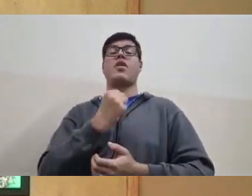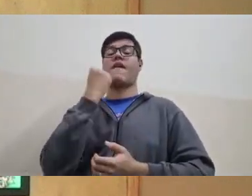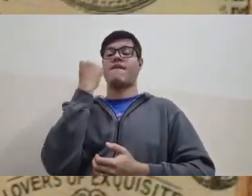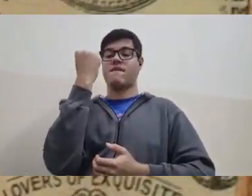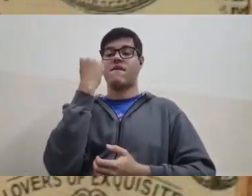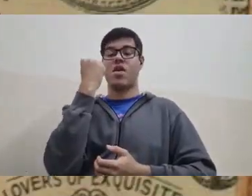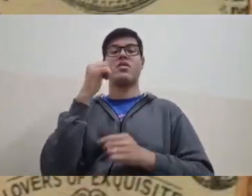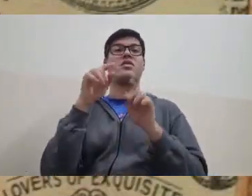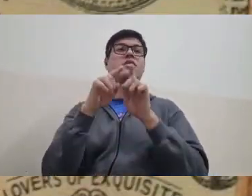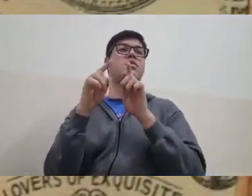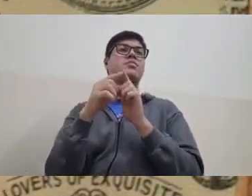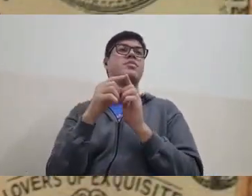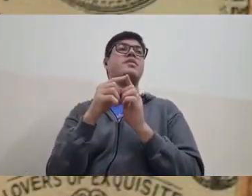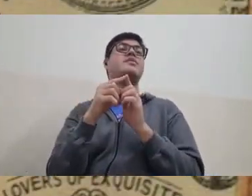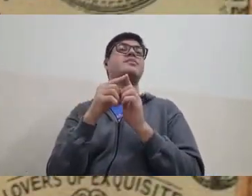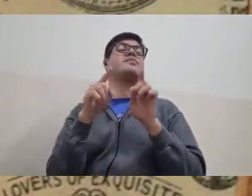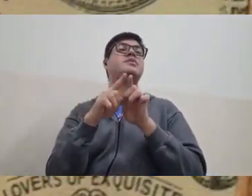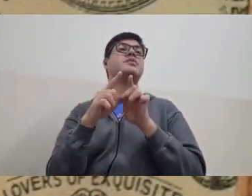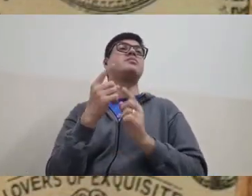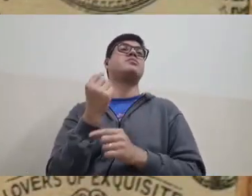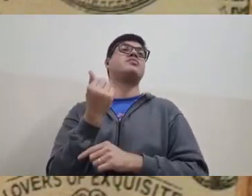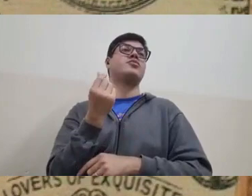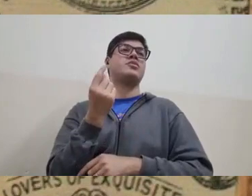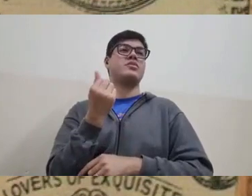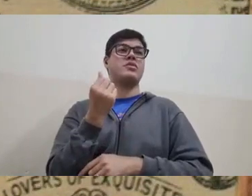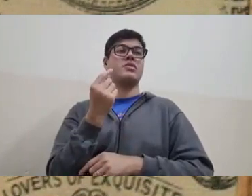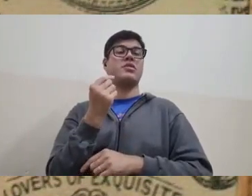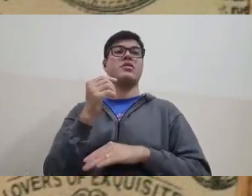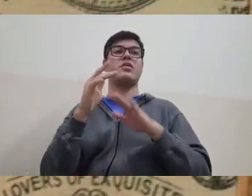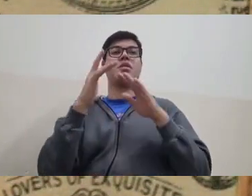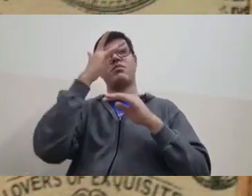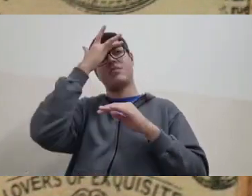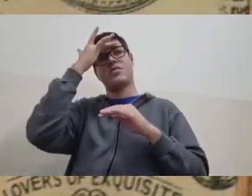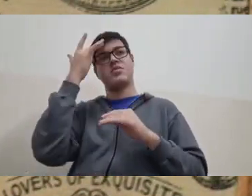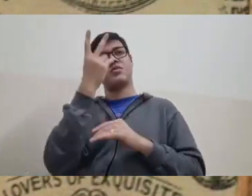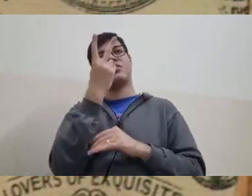fortes e o preço